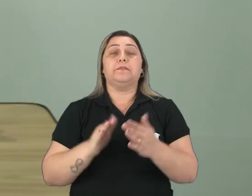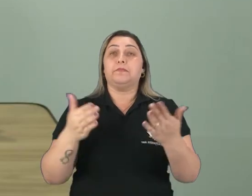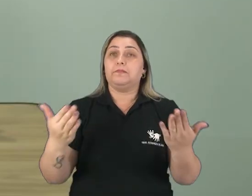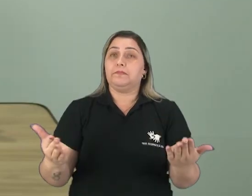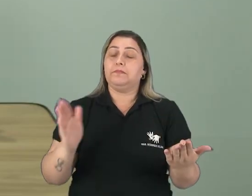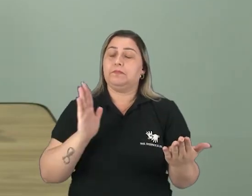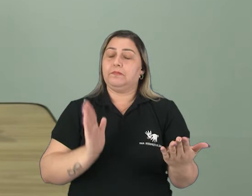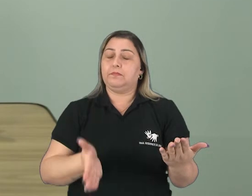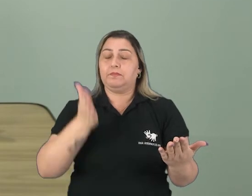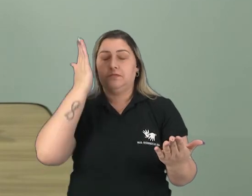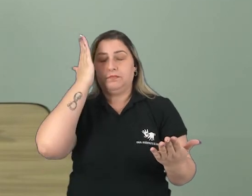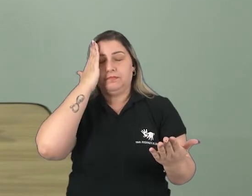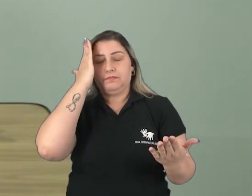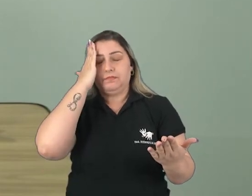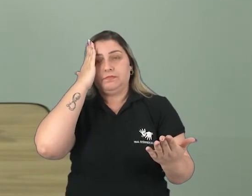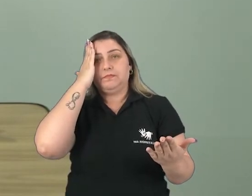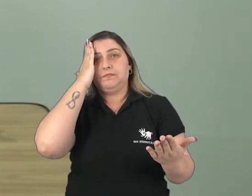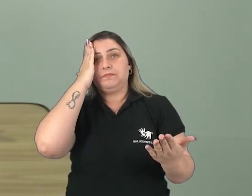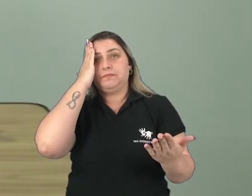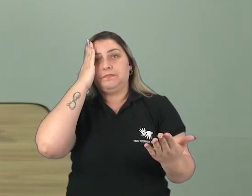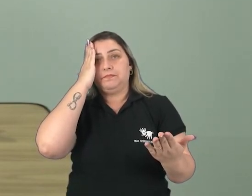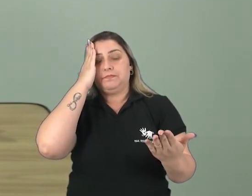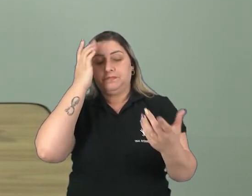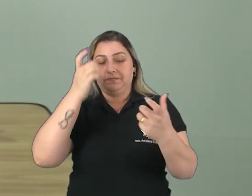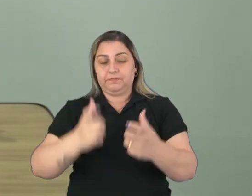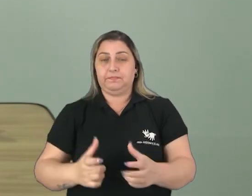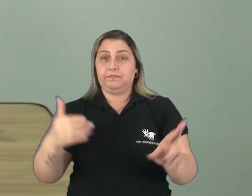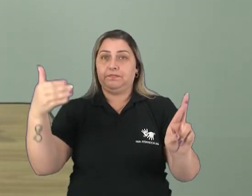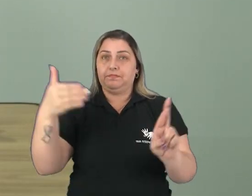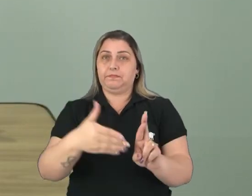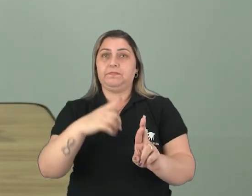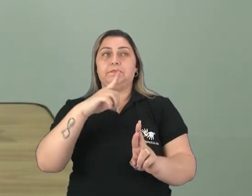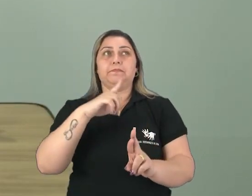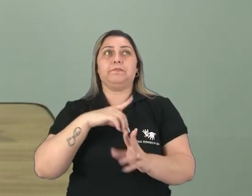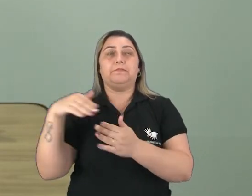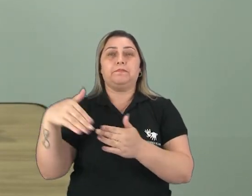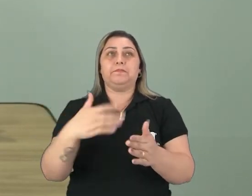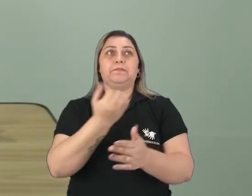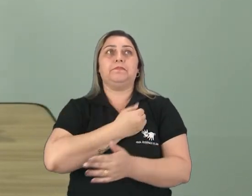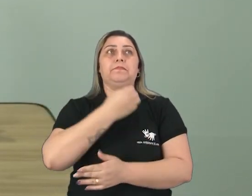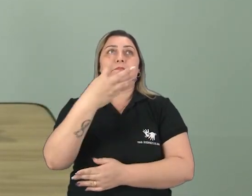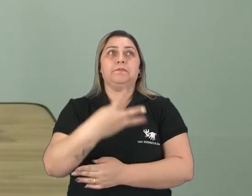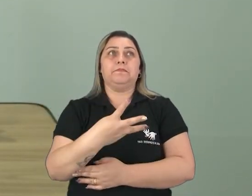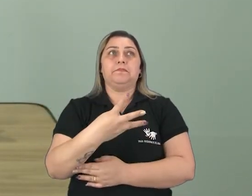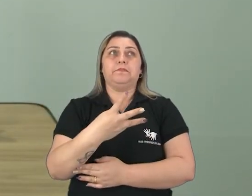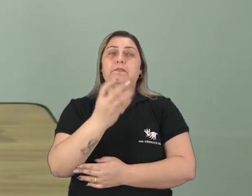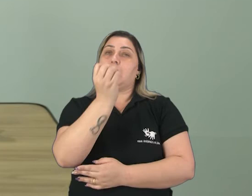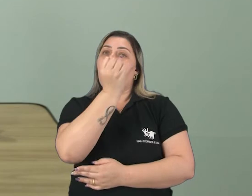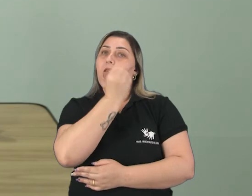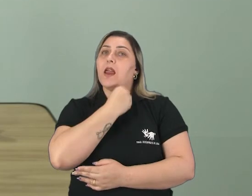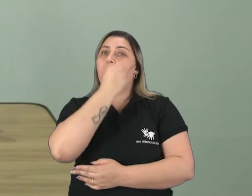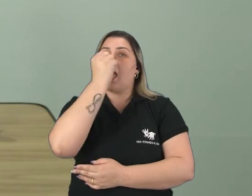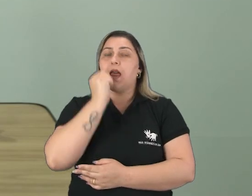Então, nós já sabemos que o ponto de referência que tem no caminho 3 é a